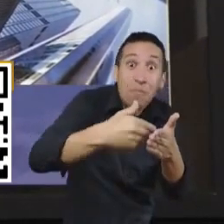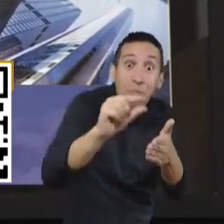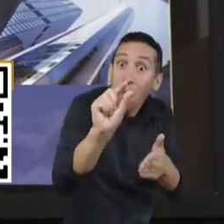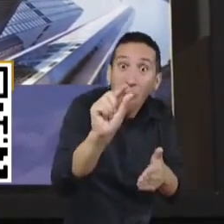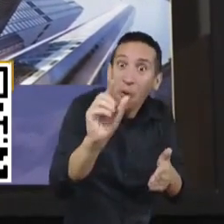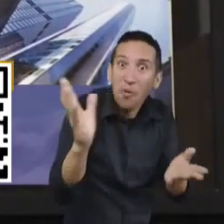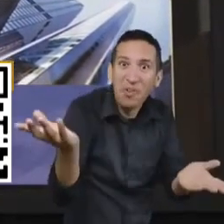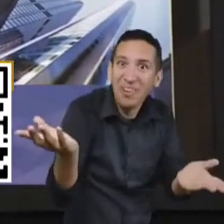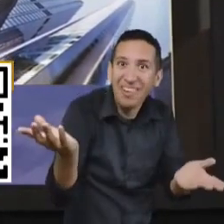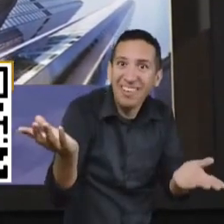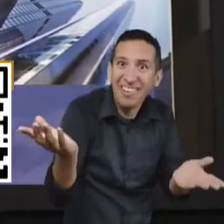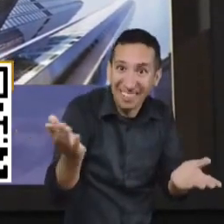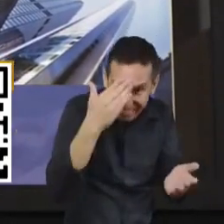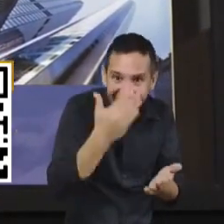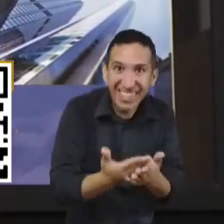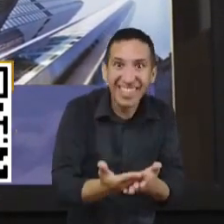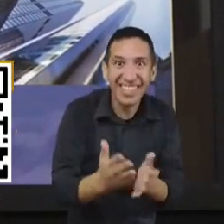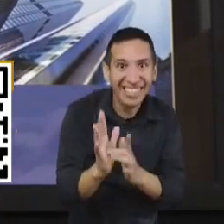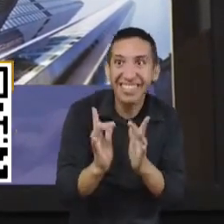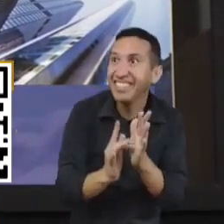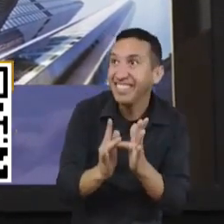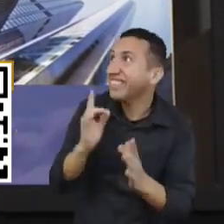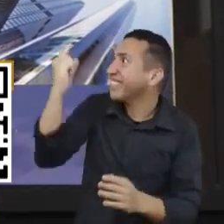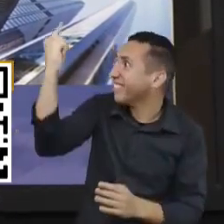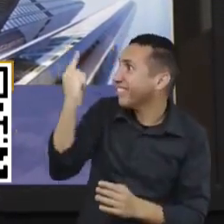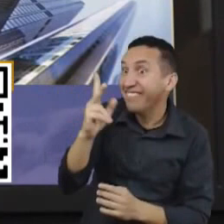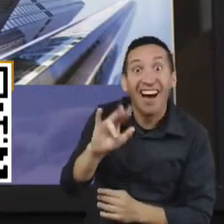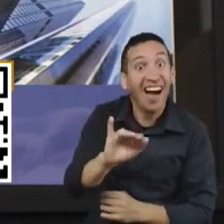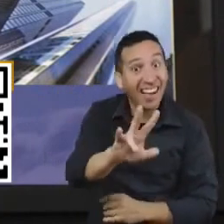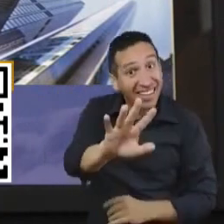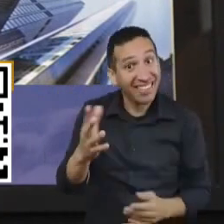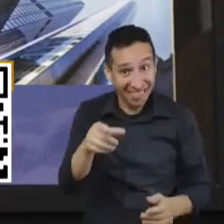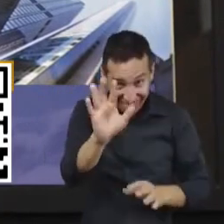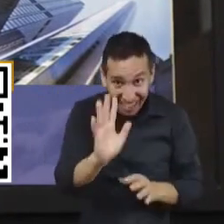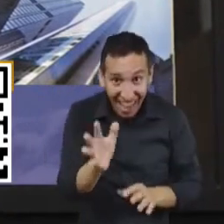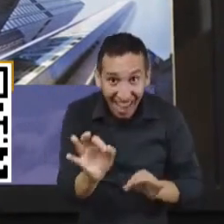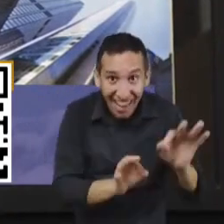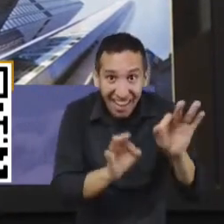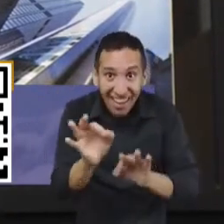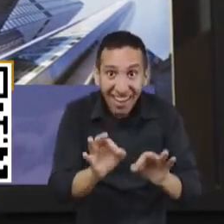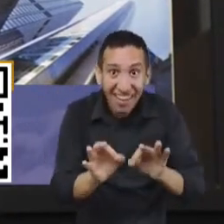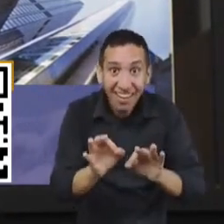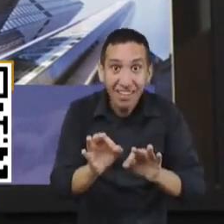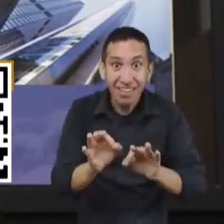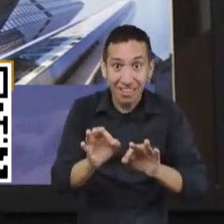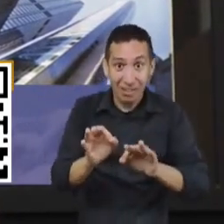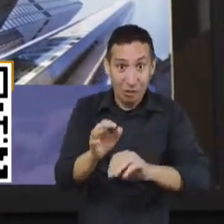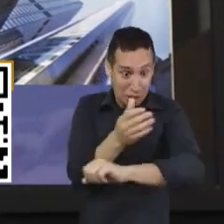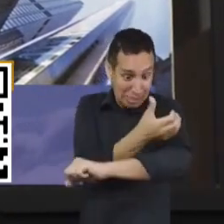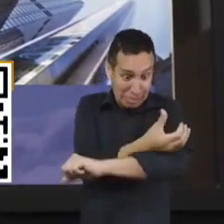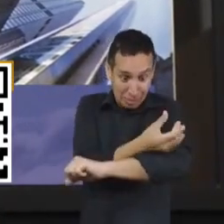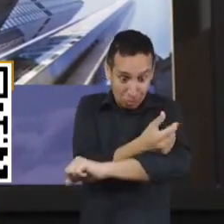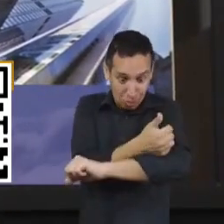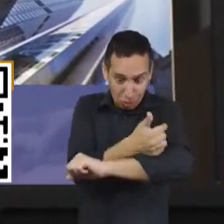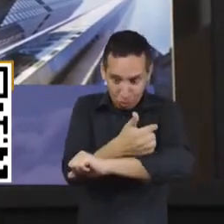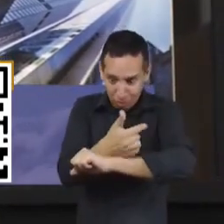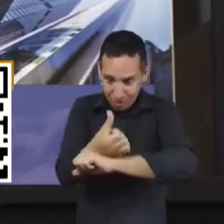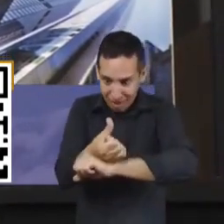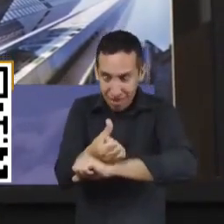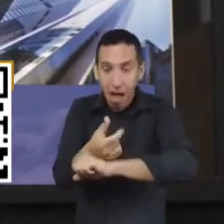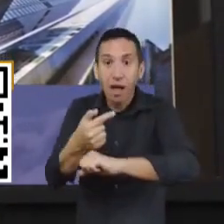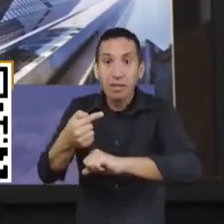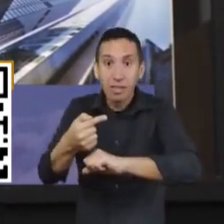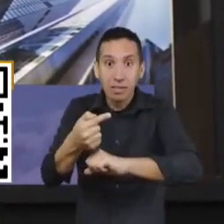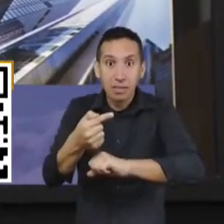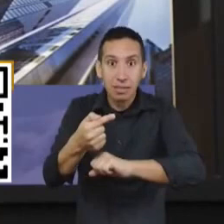pergunto você crê nisso você quer se preparar para a volta de Cristo enquanto Jesus abriu o sétimo selo lá em cima e